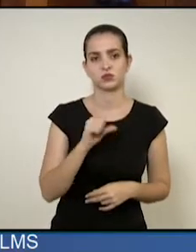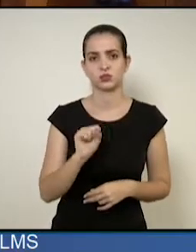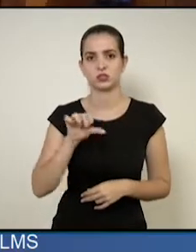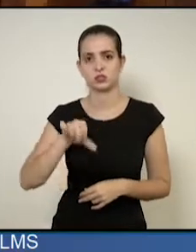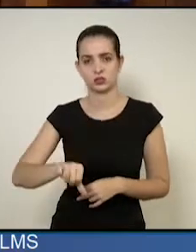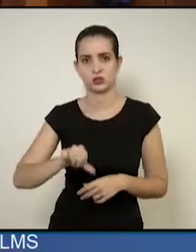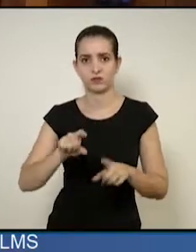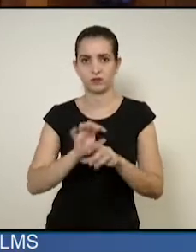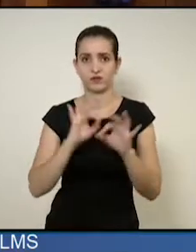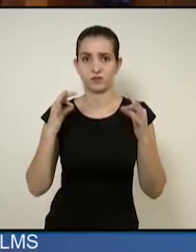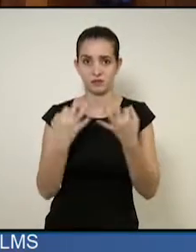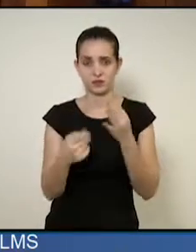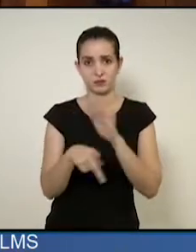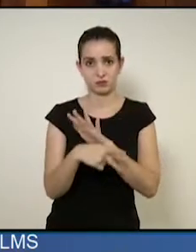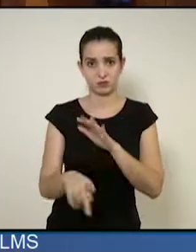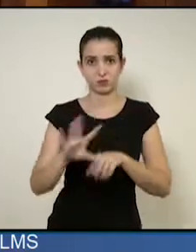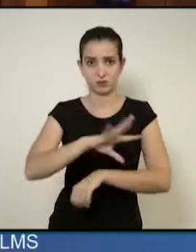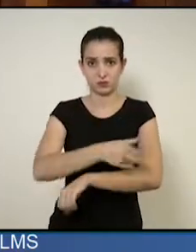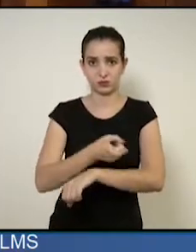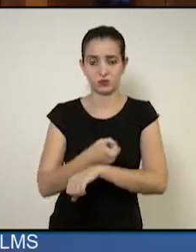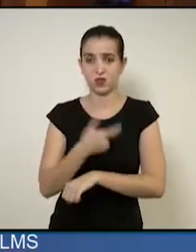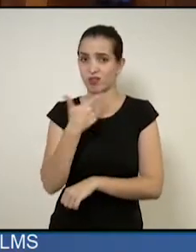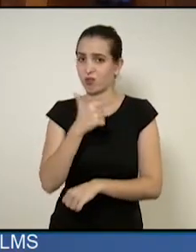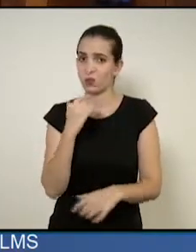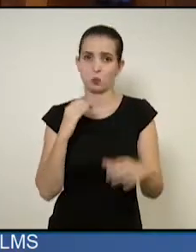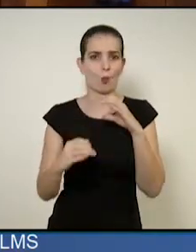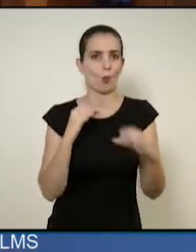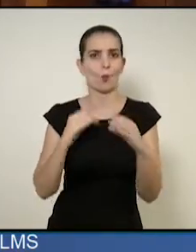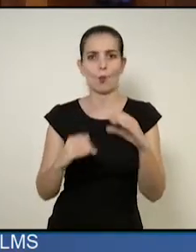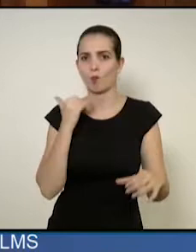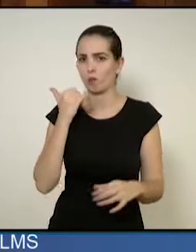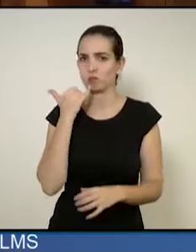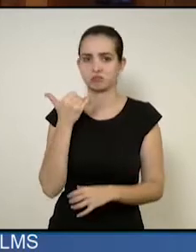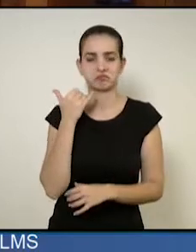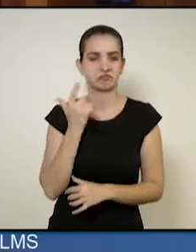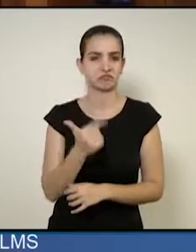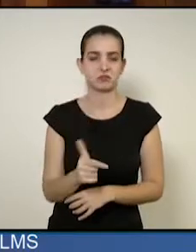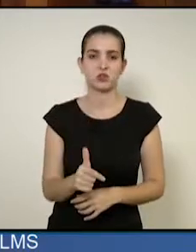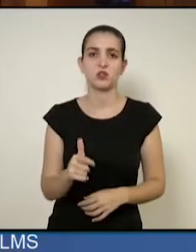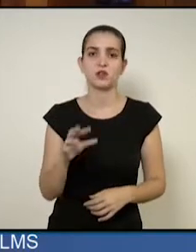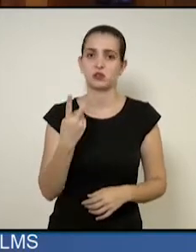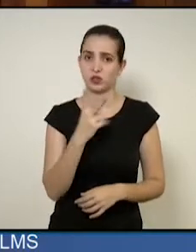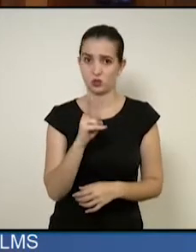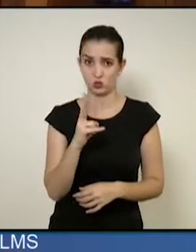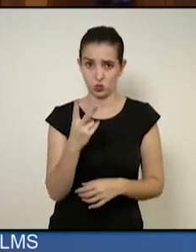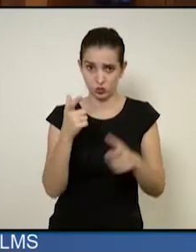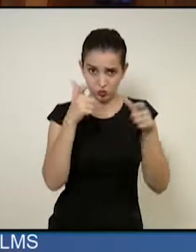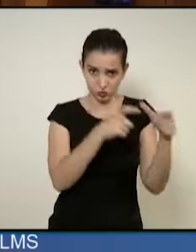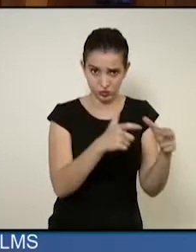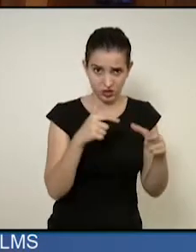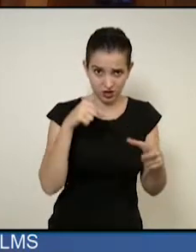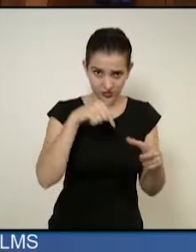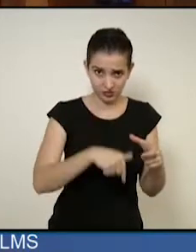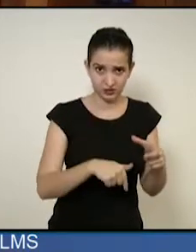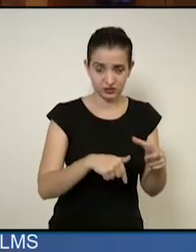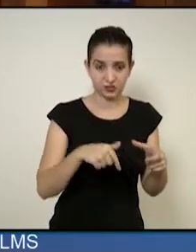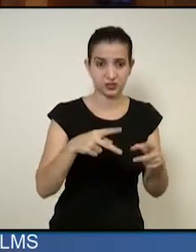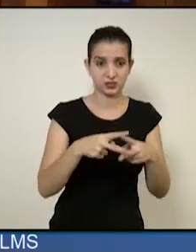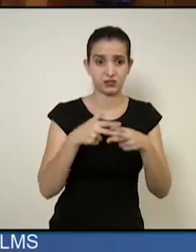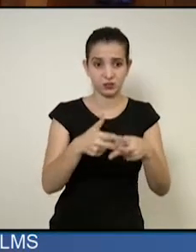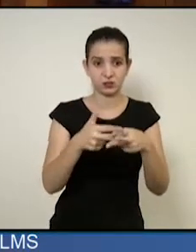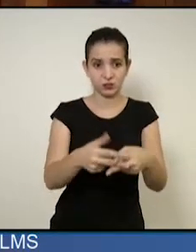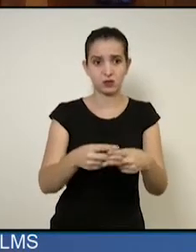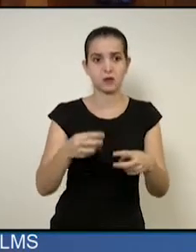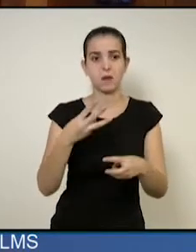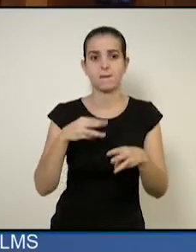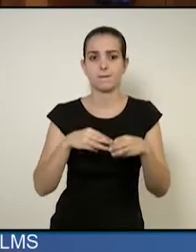famílias quilombolas não têm acesso à comunicação, sendo 2 comunidades da capital, além dos municípios de Niuaque, Maracaju, Corumbá,